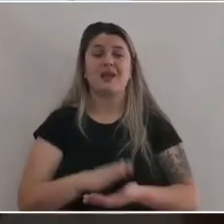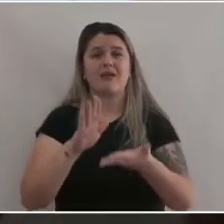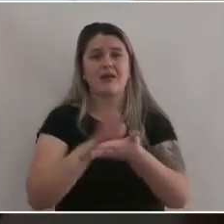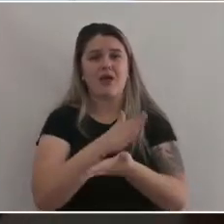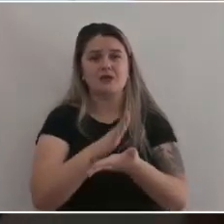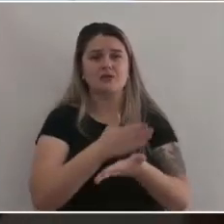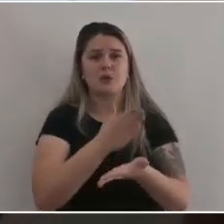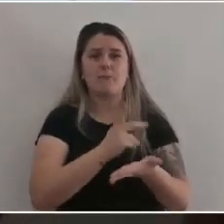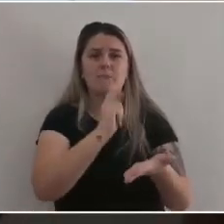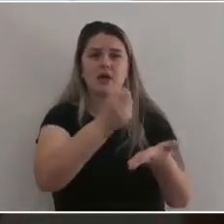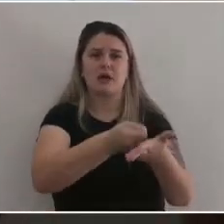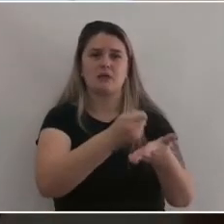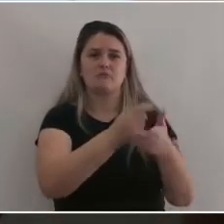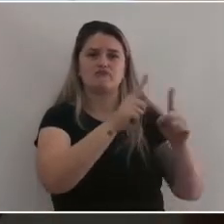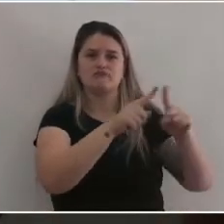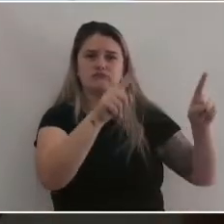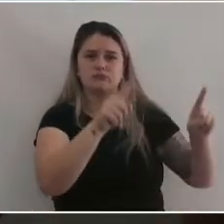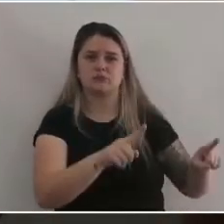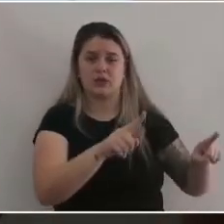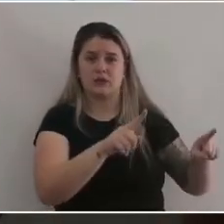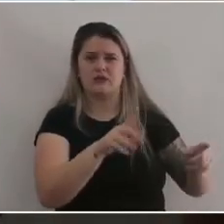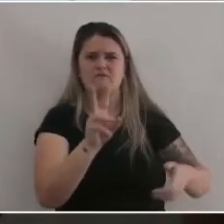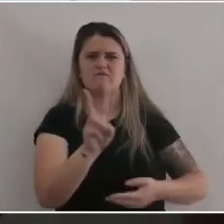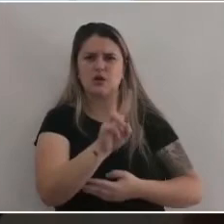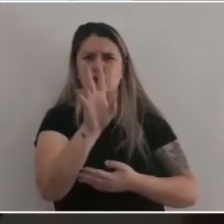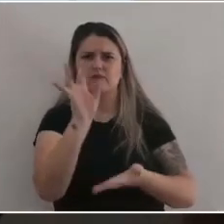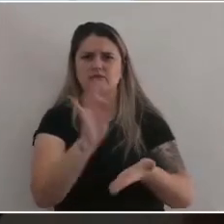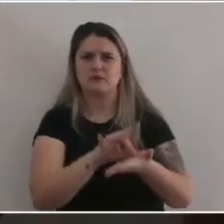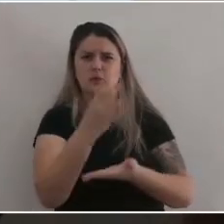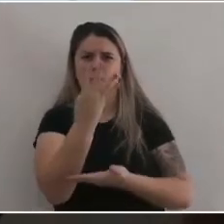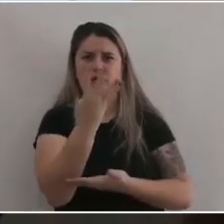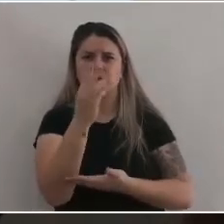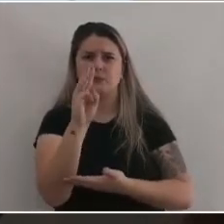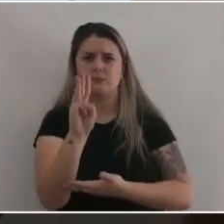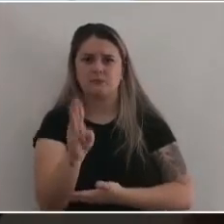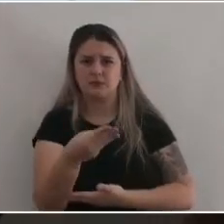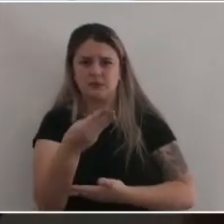Despesas de pessoal e encargos. O fixado era R$